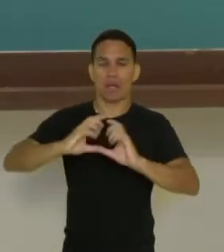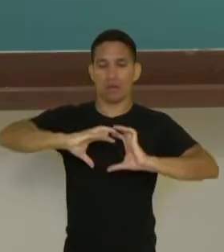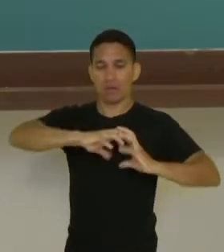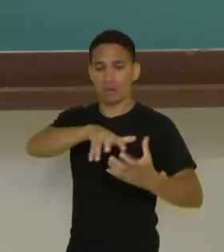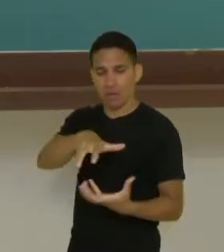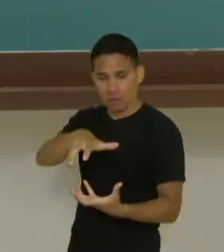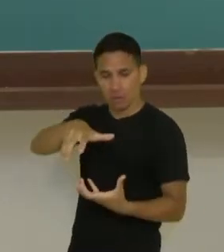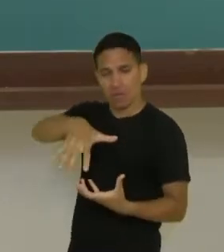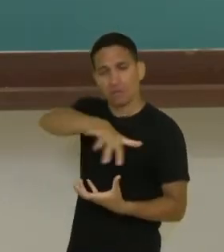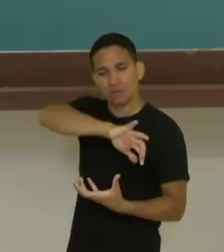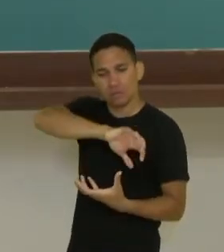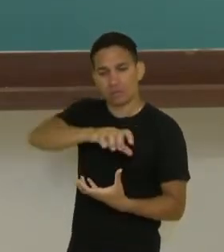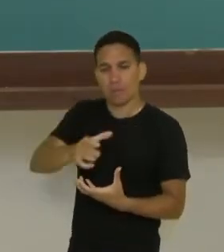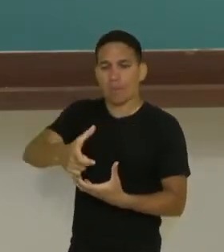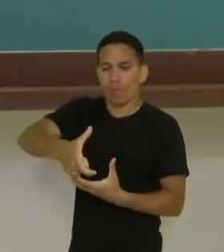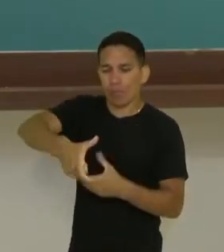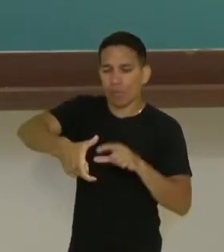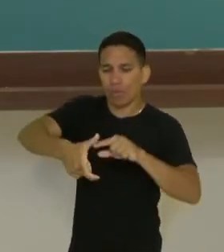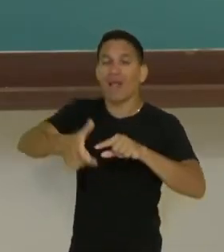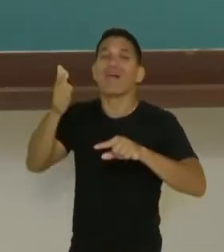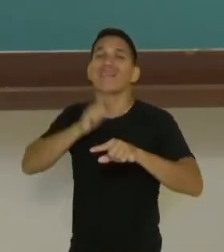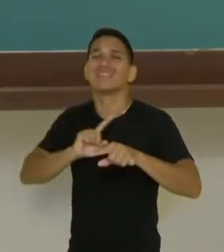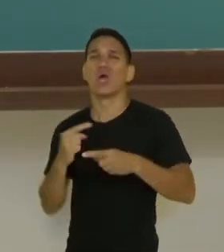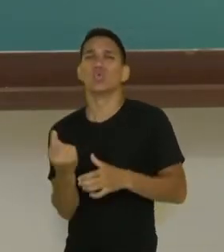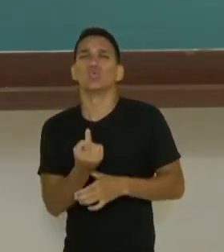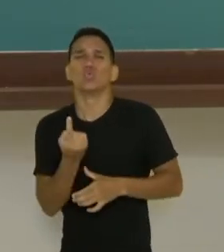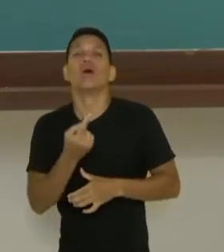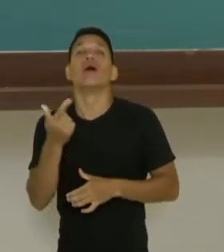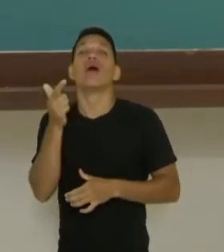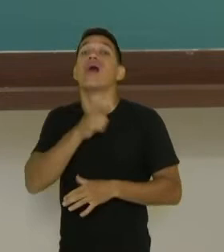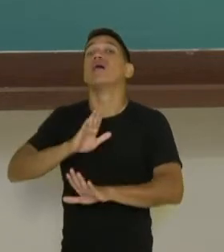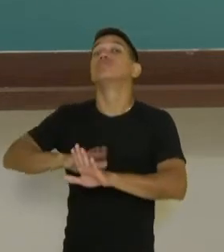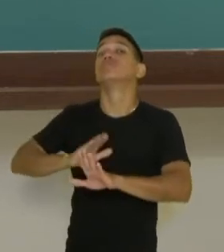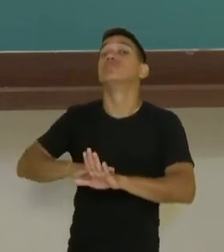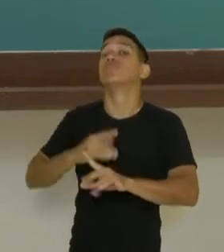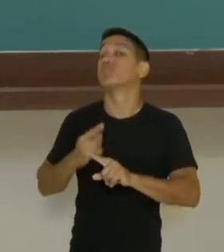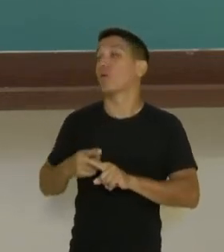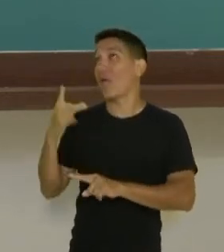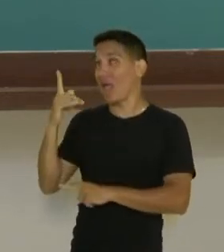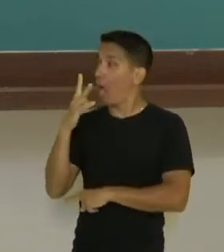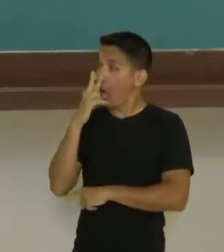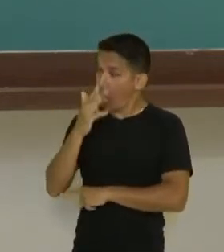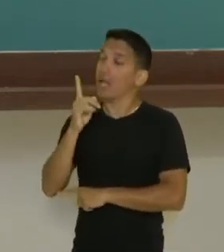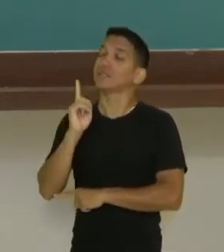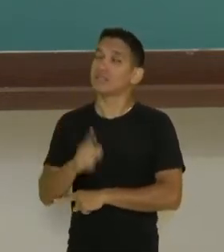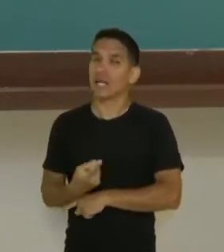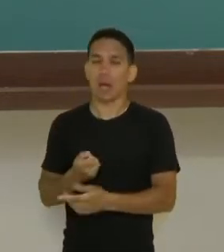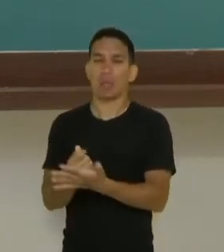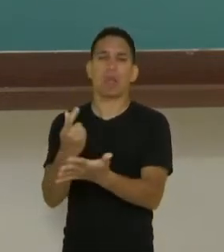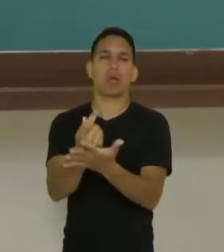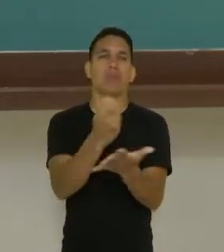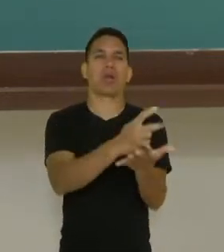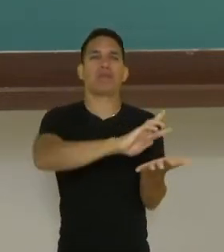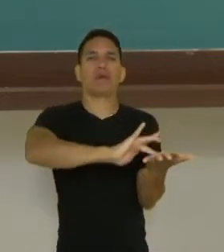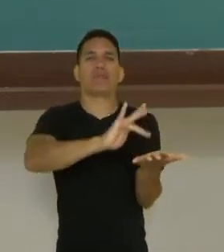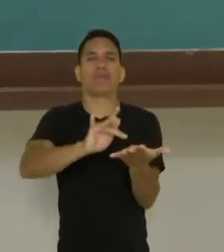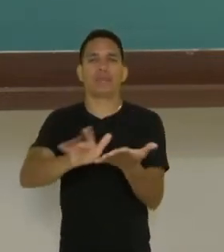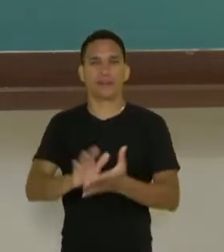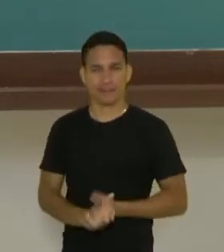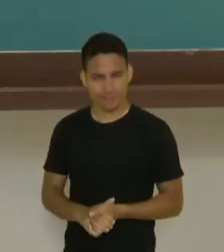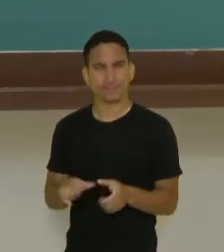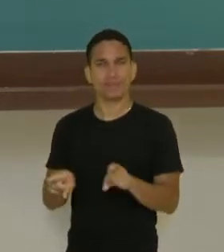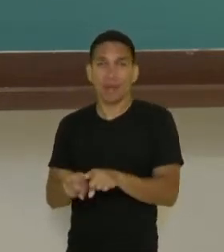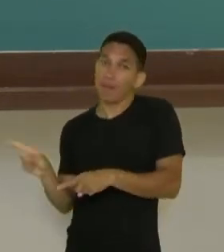relacionado ao consumismo desenfreado. Isso na opinião da pessoa que escreveu a carta, ok? E aí ele está